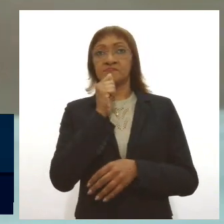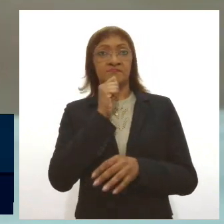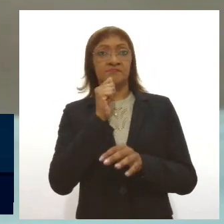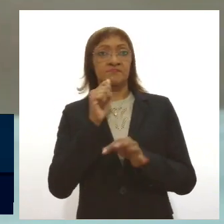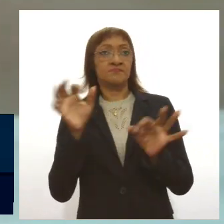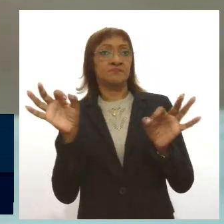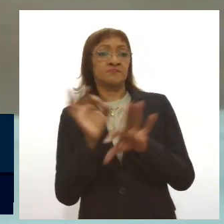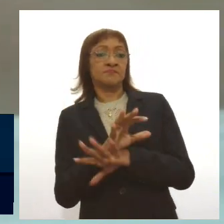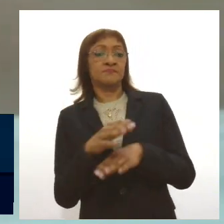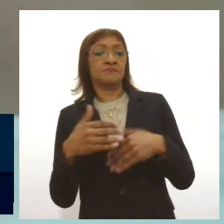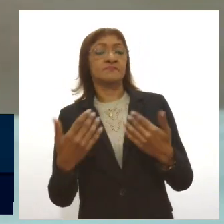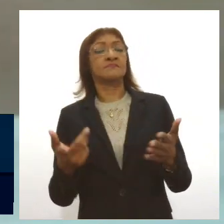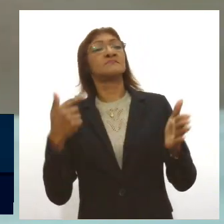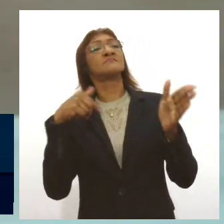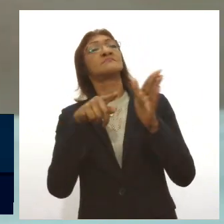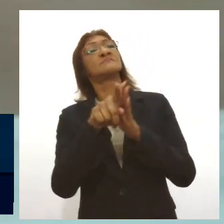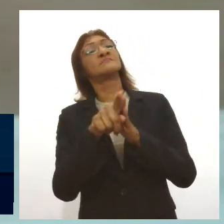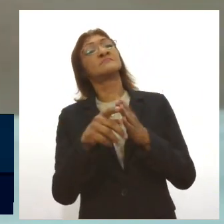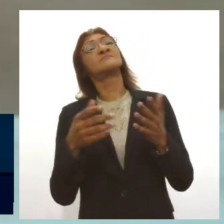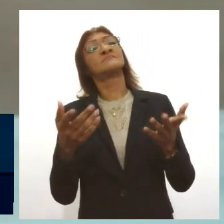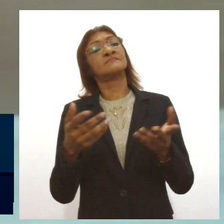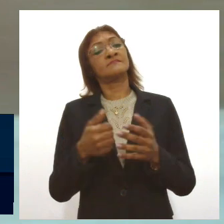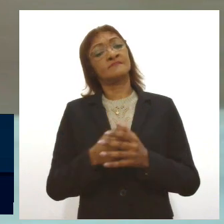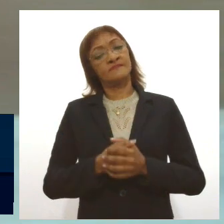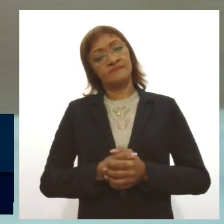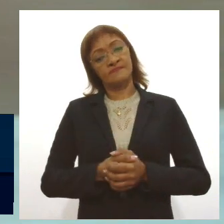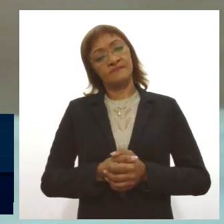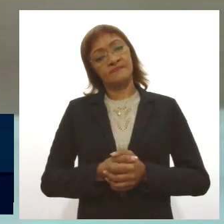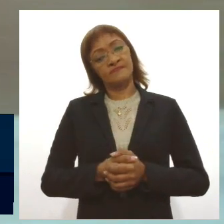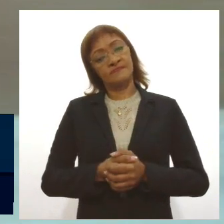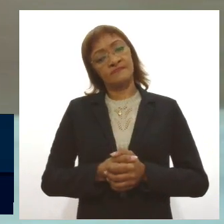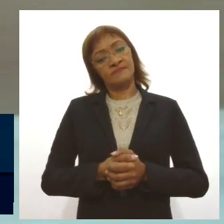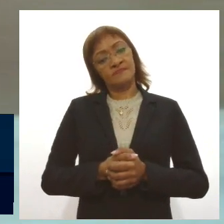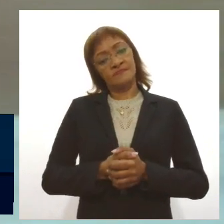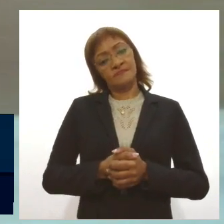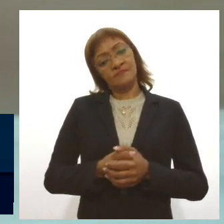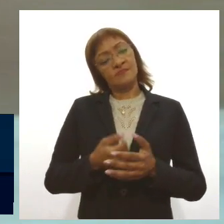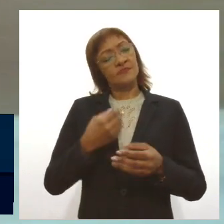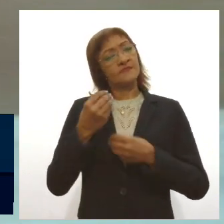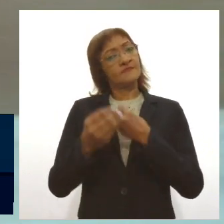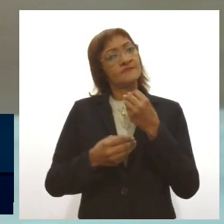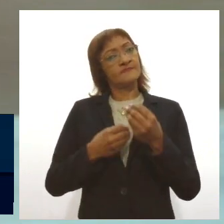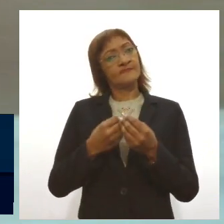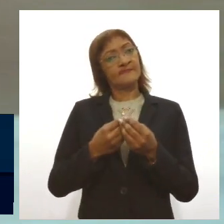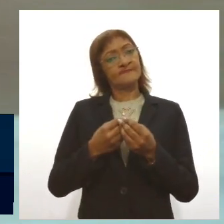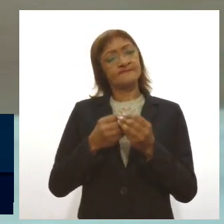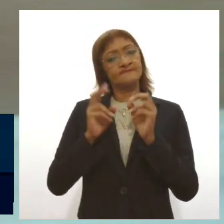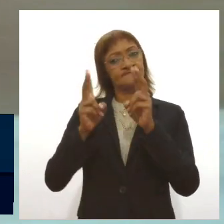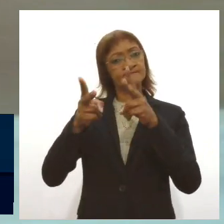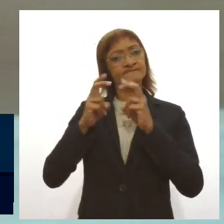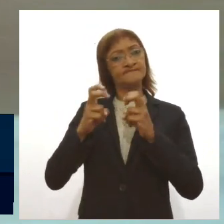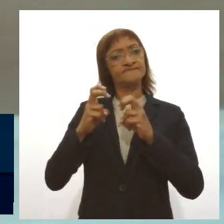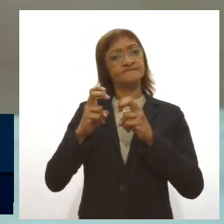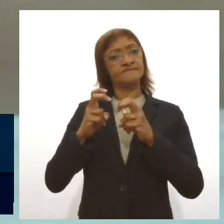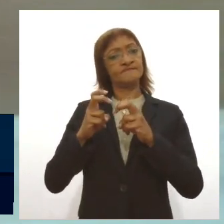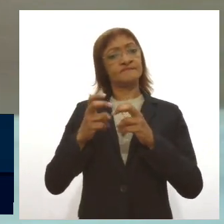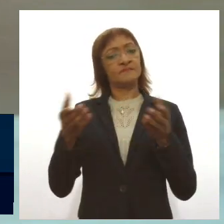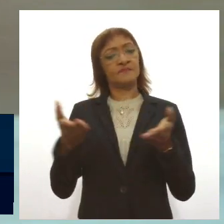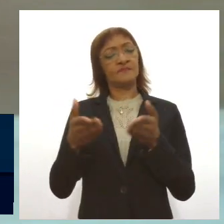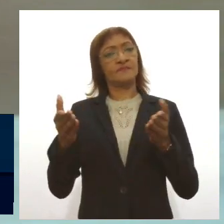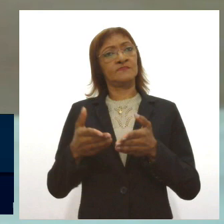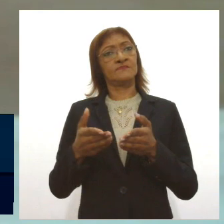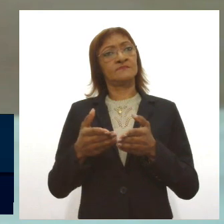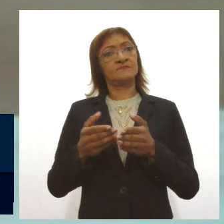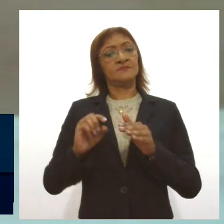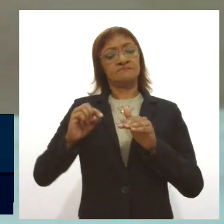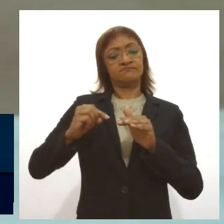finalizada. Então, a minha pergunta é como também, né, a superintendência observa esse crescimento desordenado na perfuração